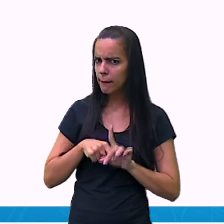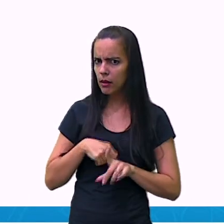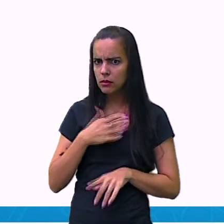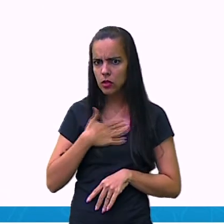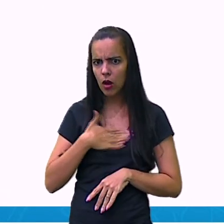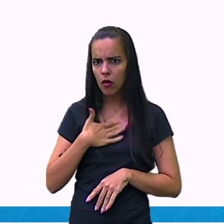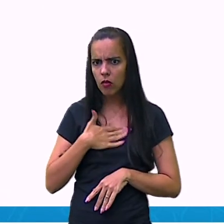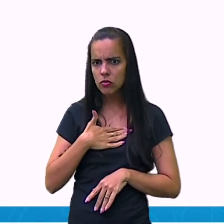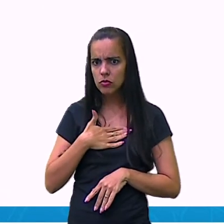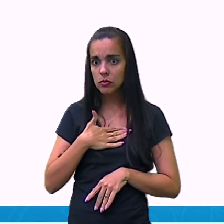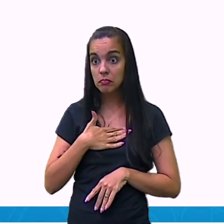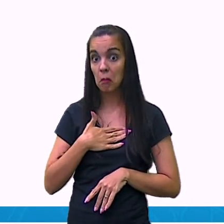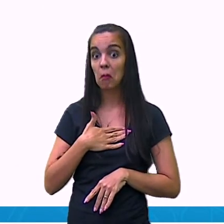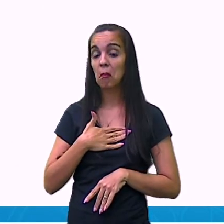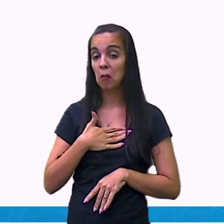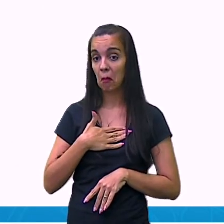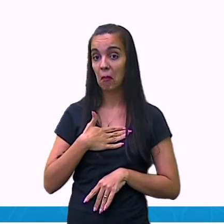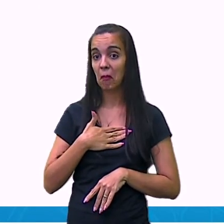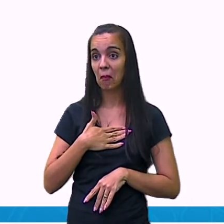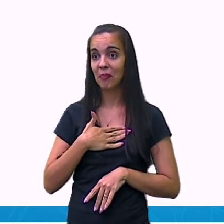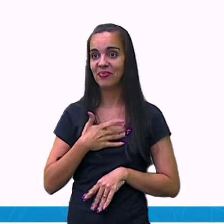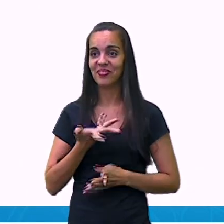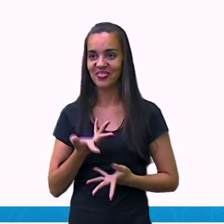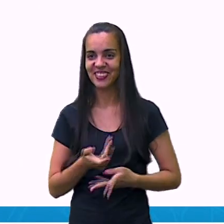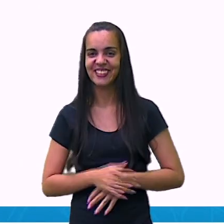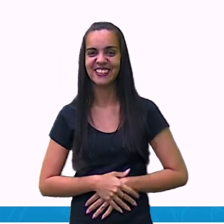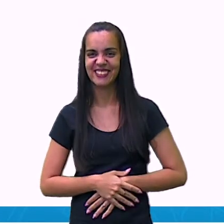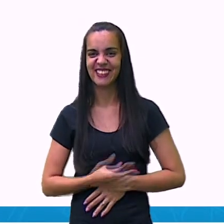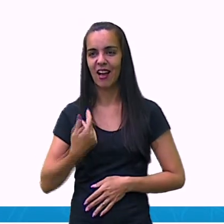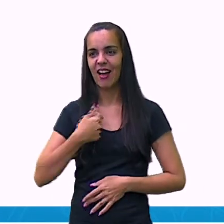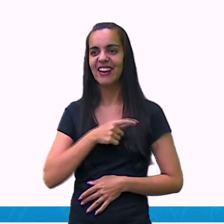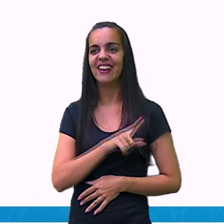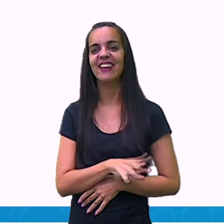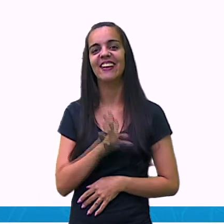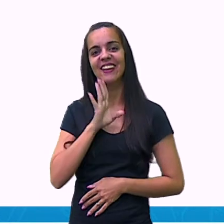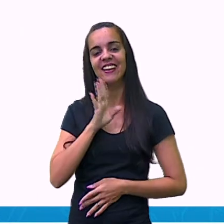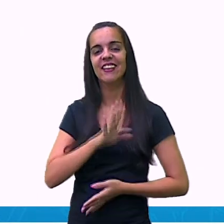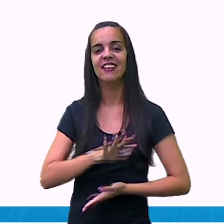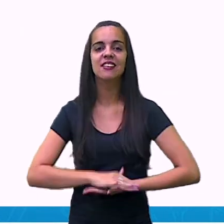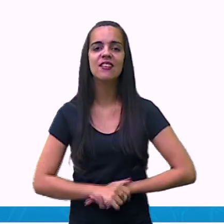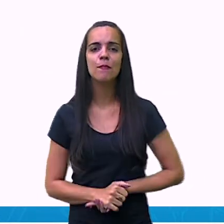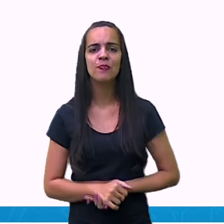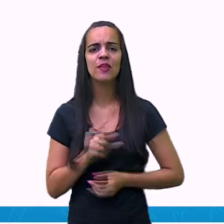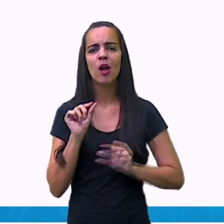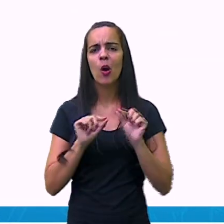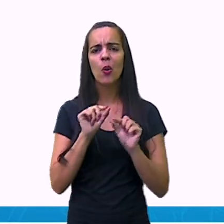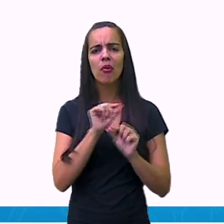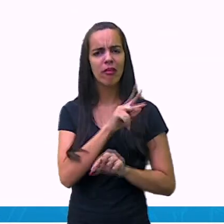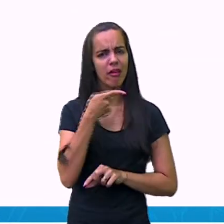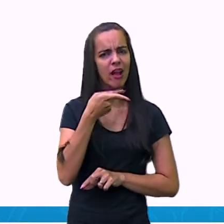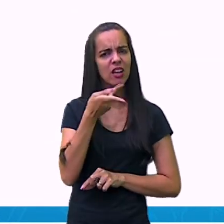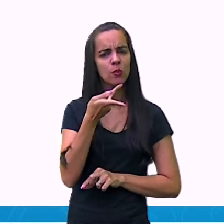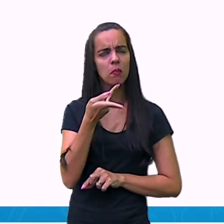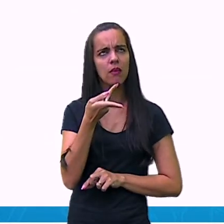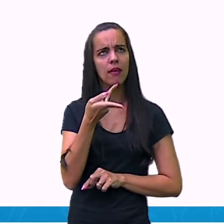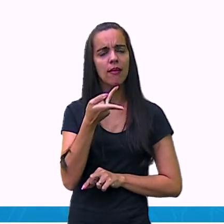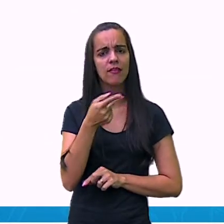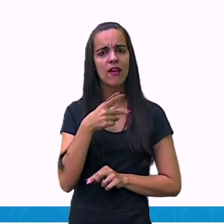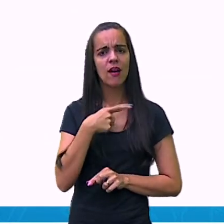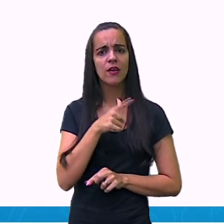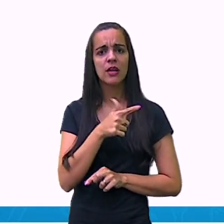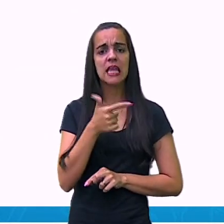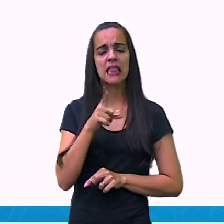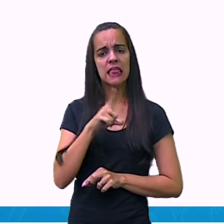agosto? Eita, indireta, hein, gente? O que ela quis dizer com tem